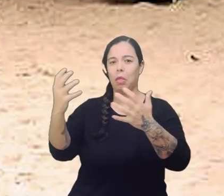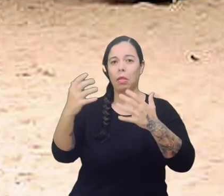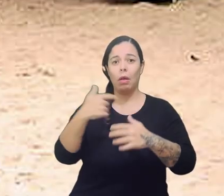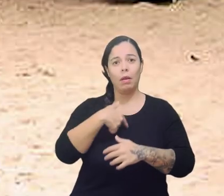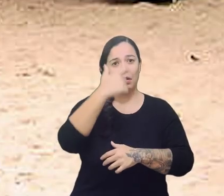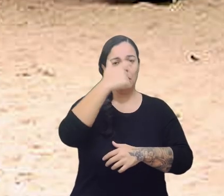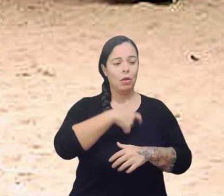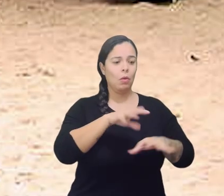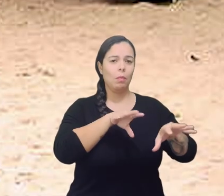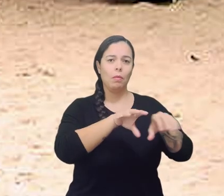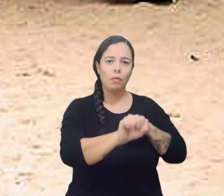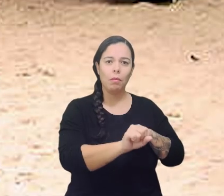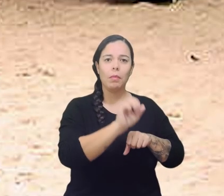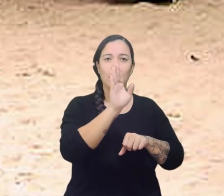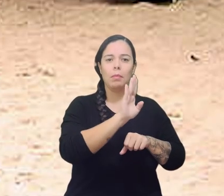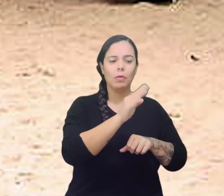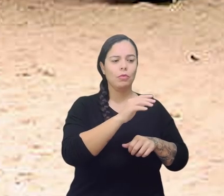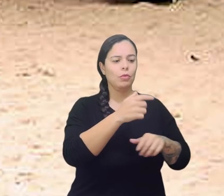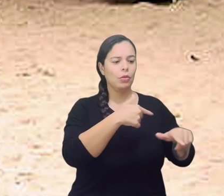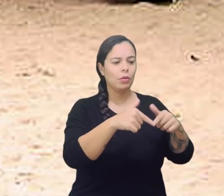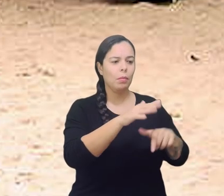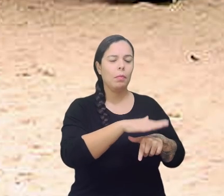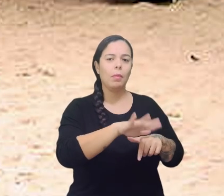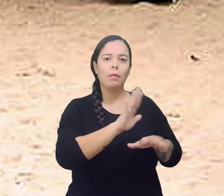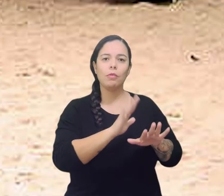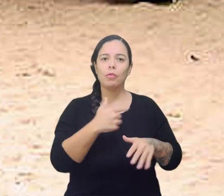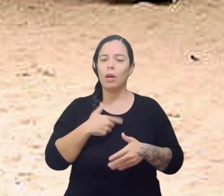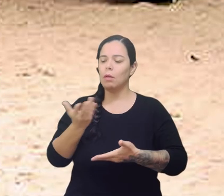contando essas coisas e eu fui me envolvendo, fui